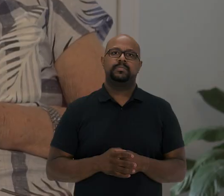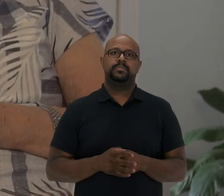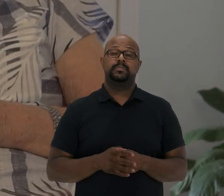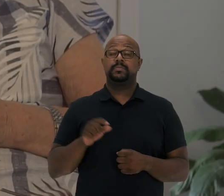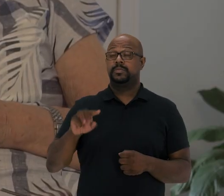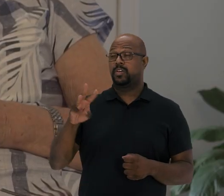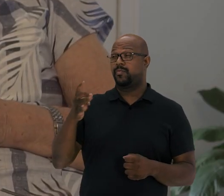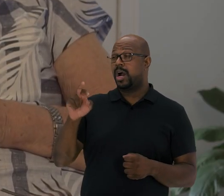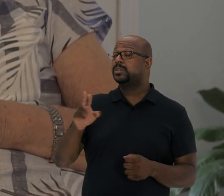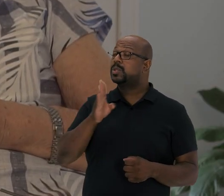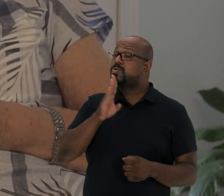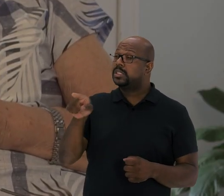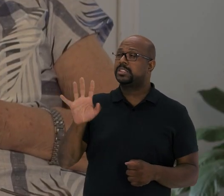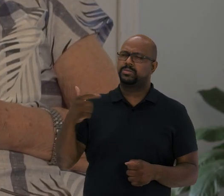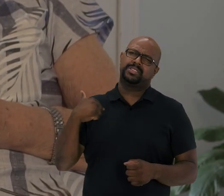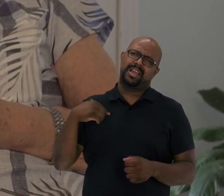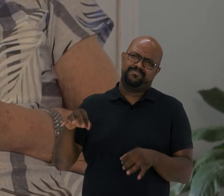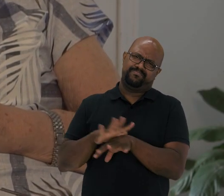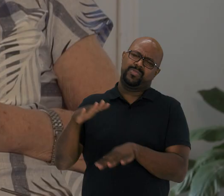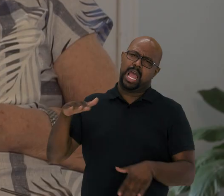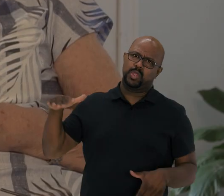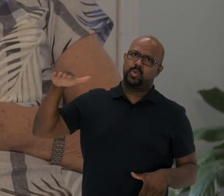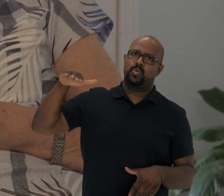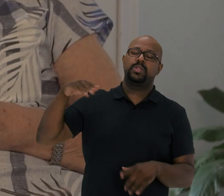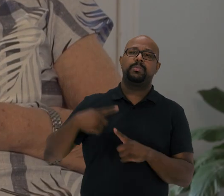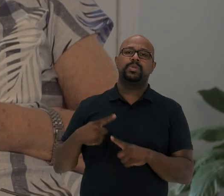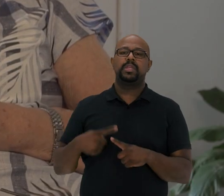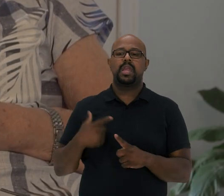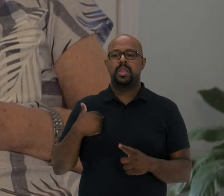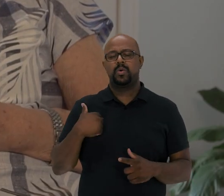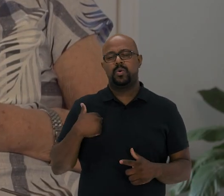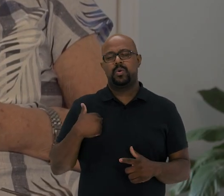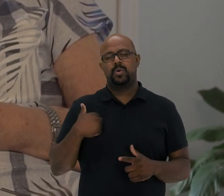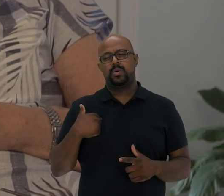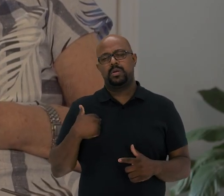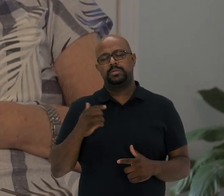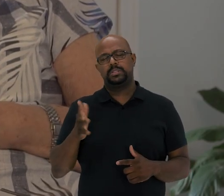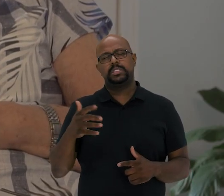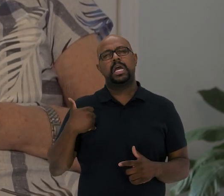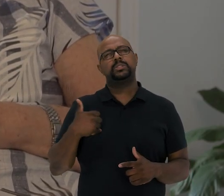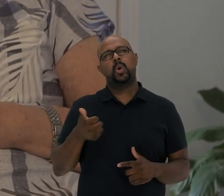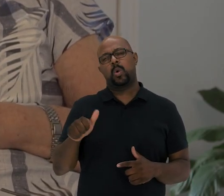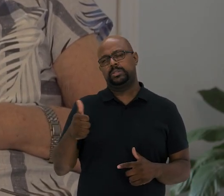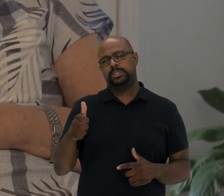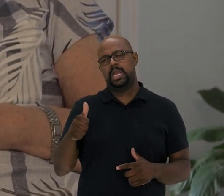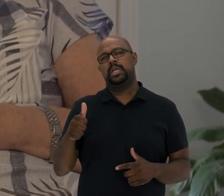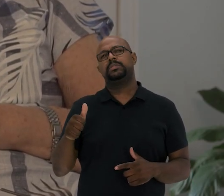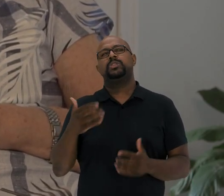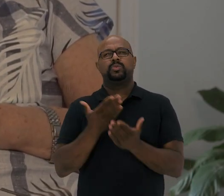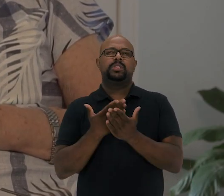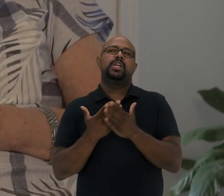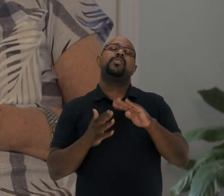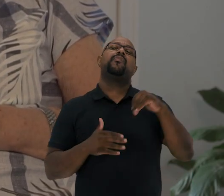O seu Walter eu conheci, eu já era adulta, porque eu passei desde os 11 anos